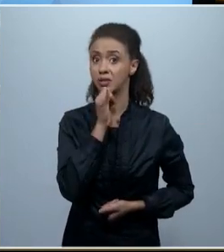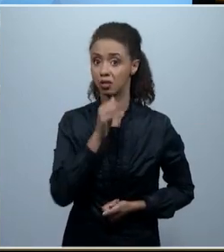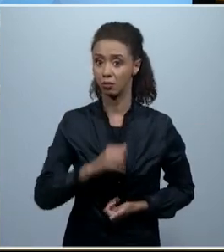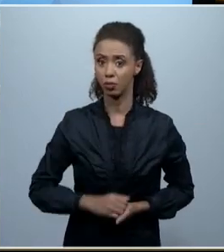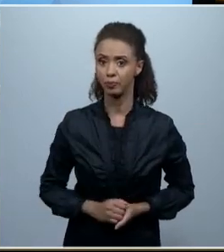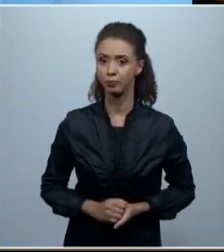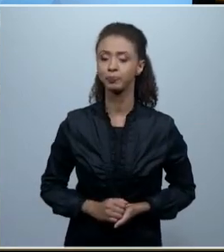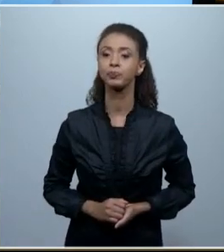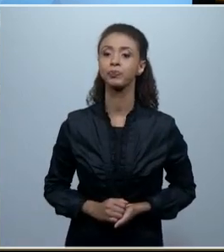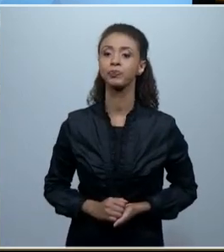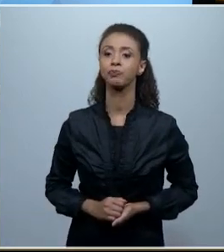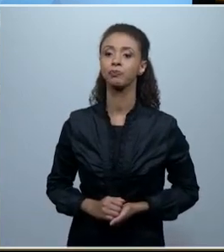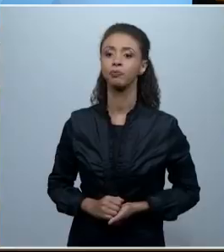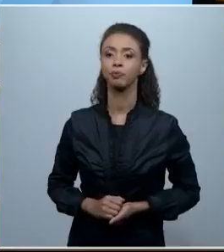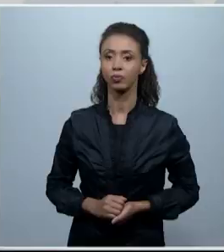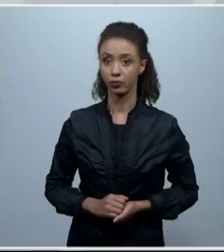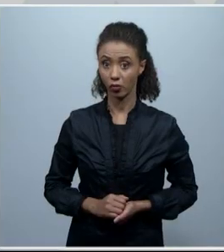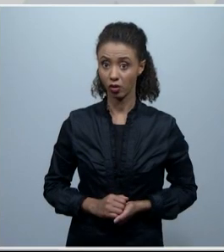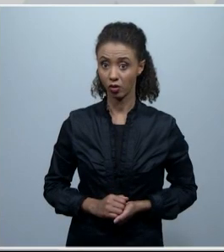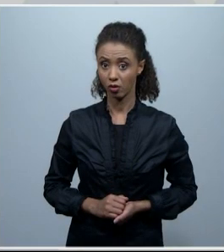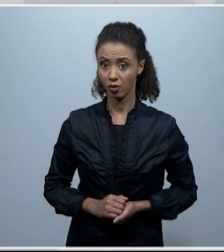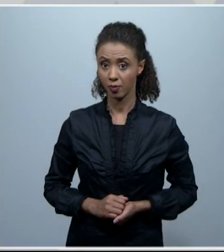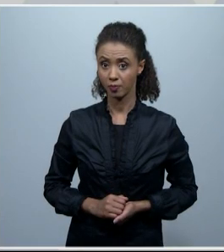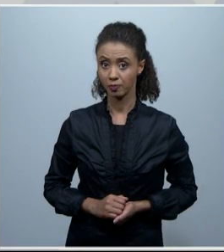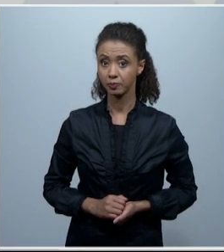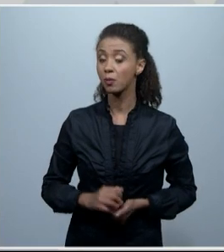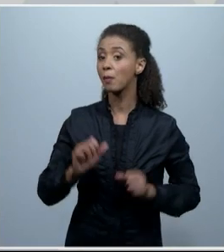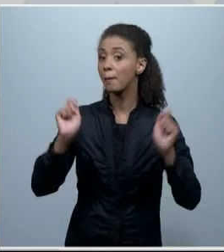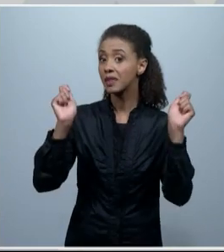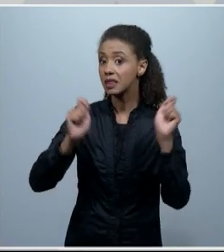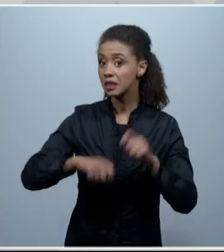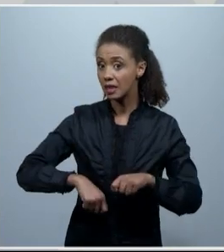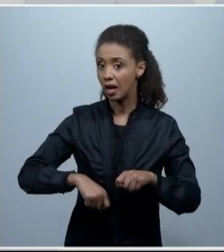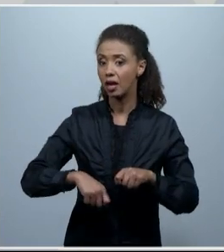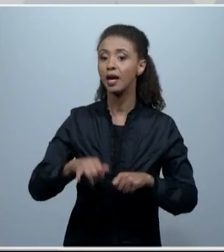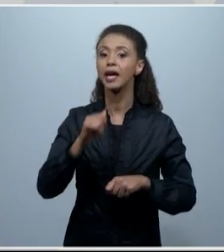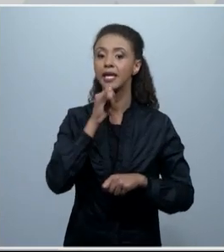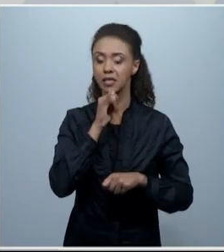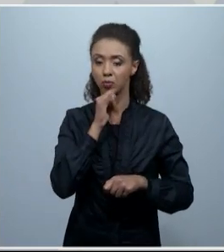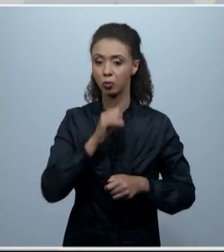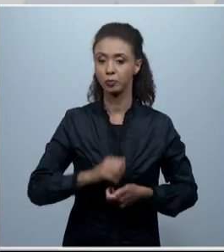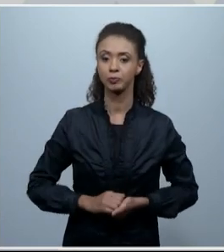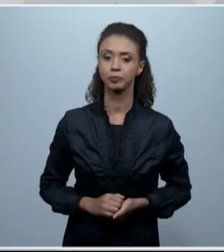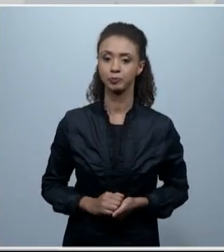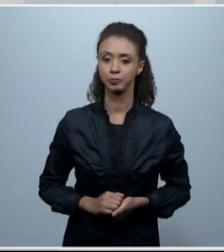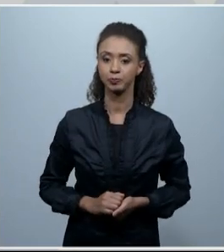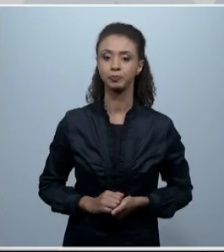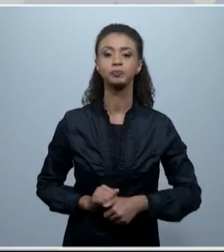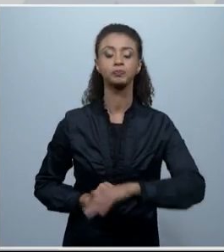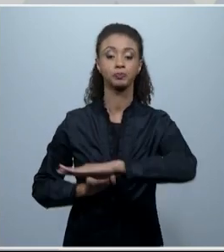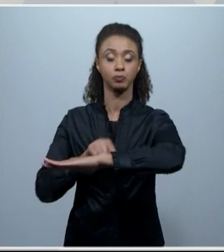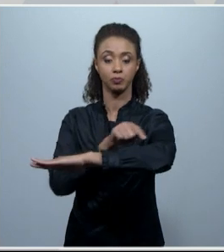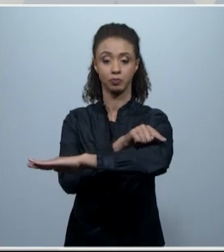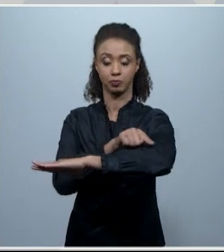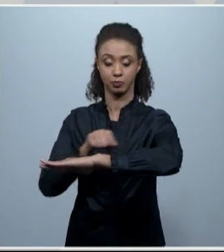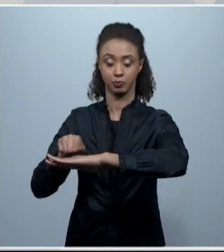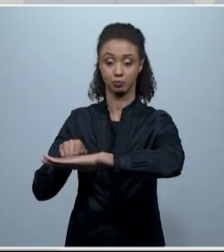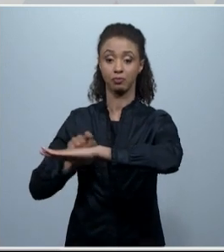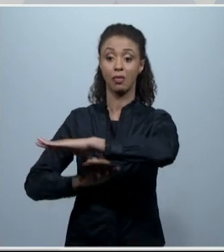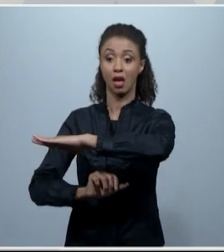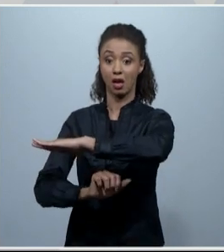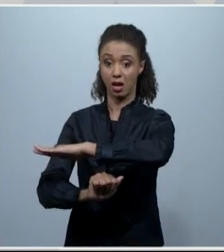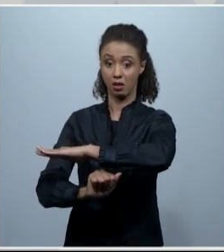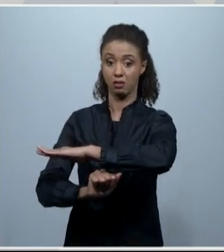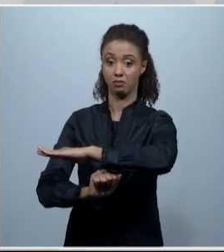eu posso ter um lado a e um lado b